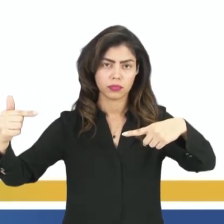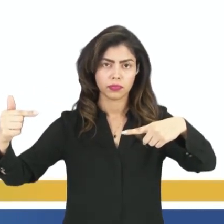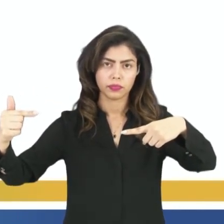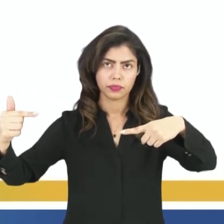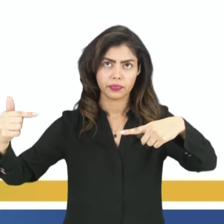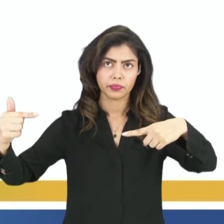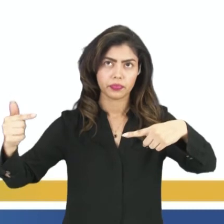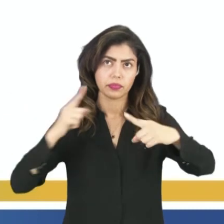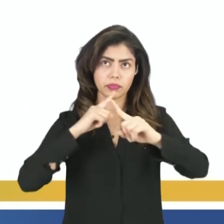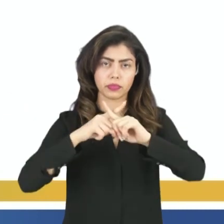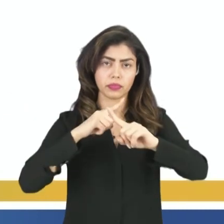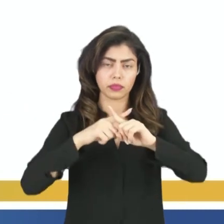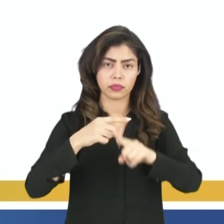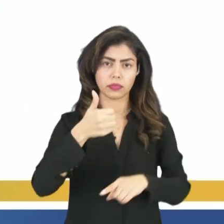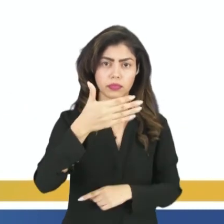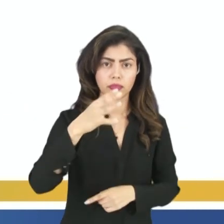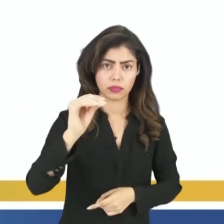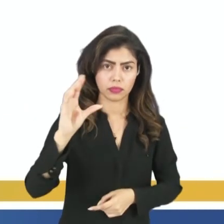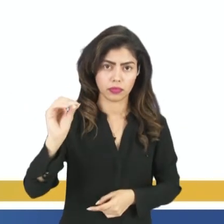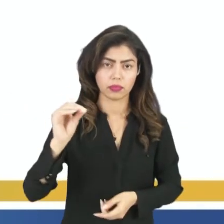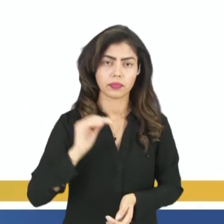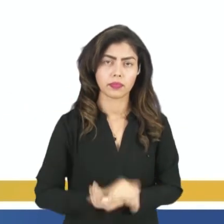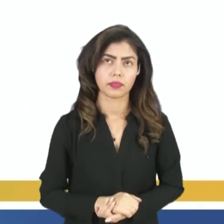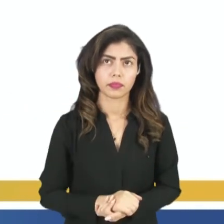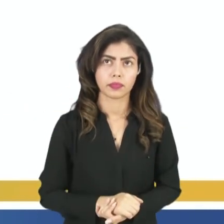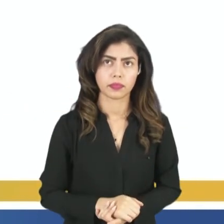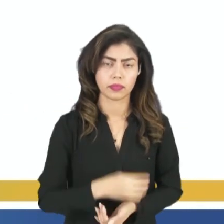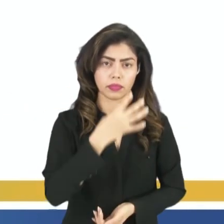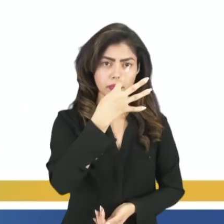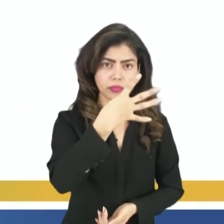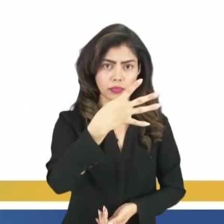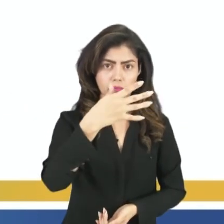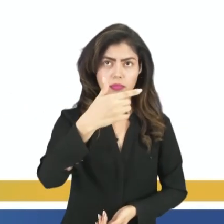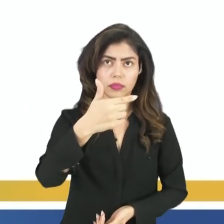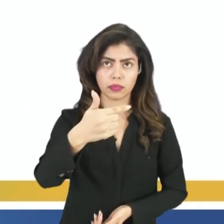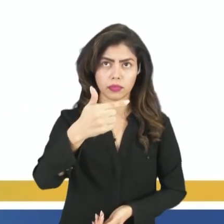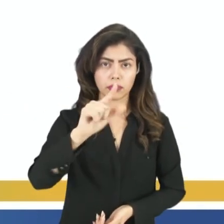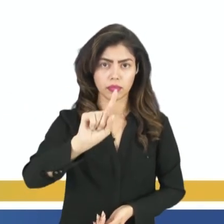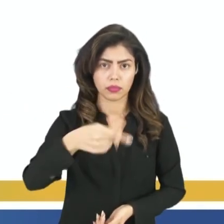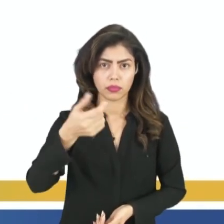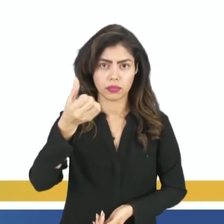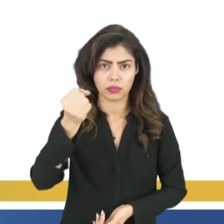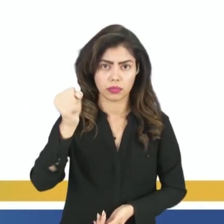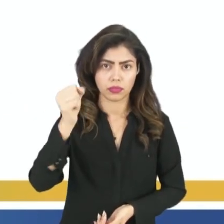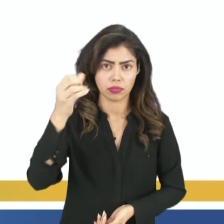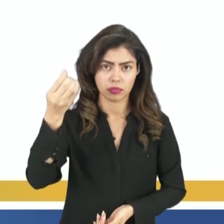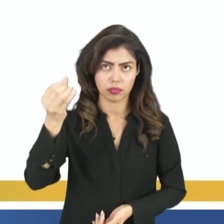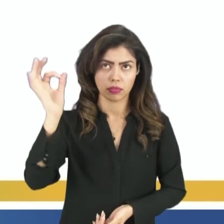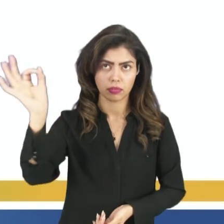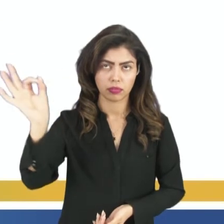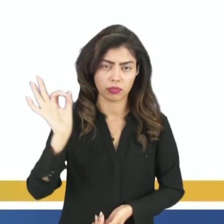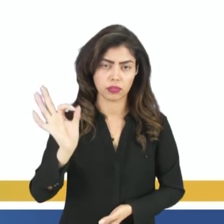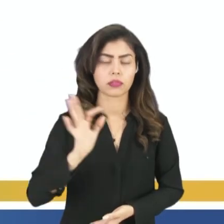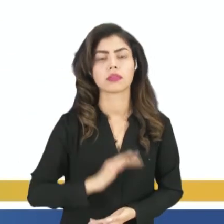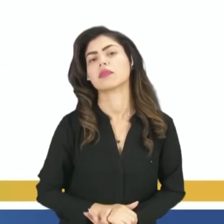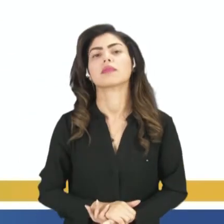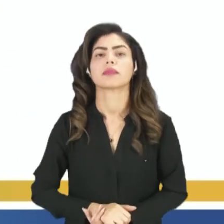0,42857. Multiplicando por 100 para termos o percentual, vamos ter aí aproximadamente